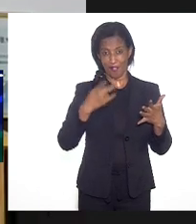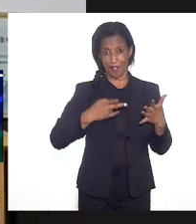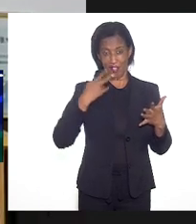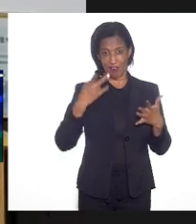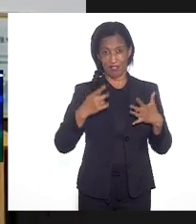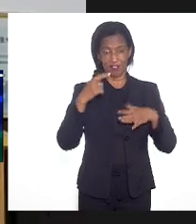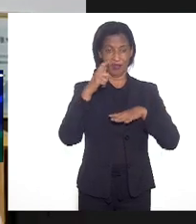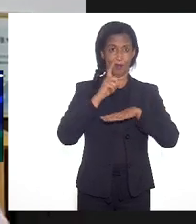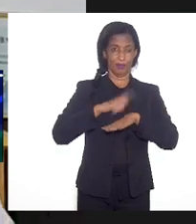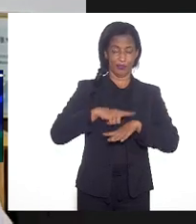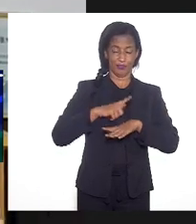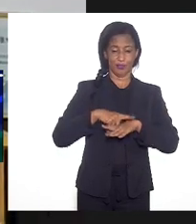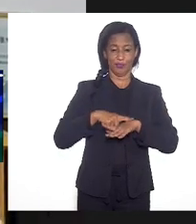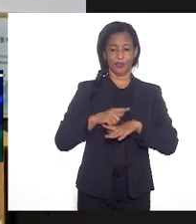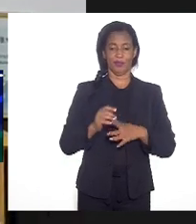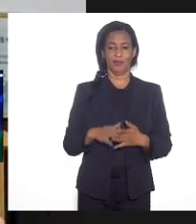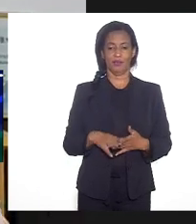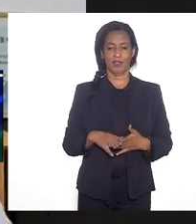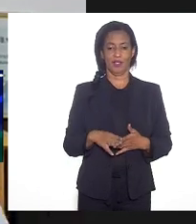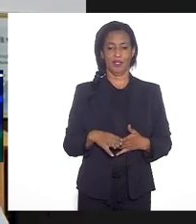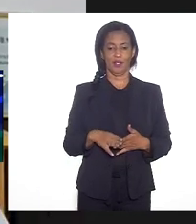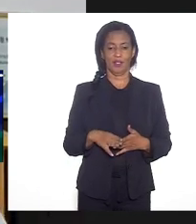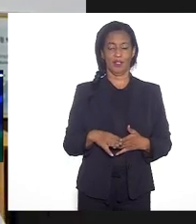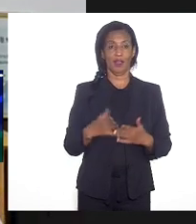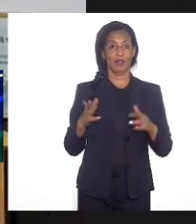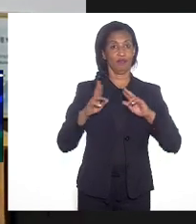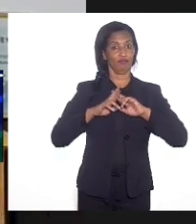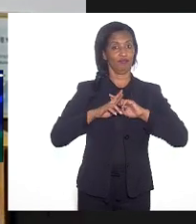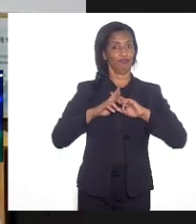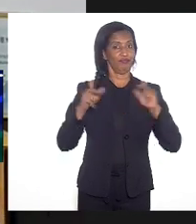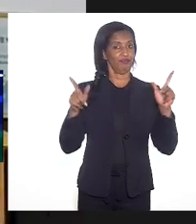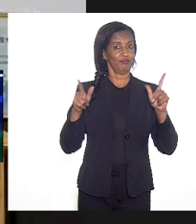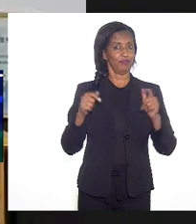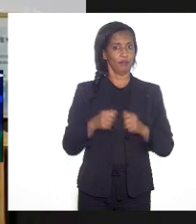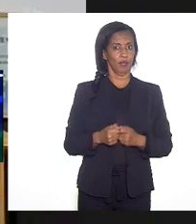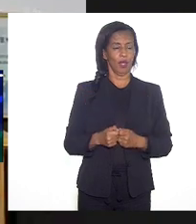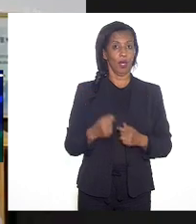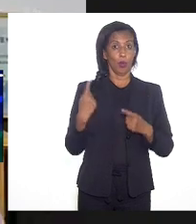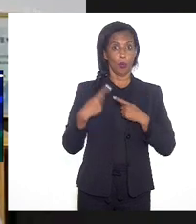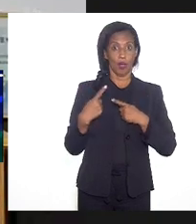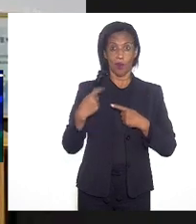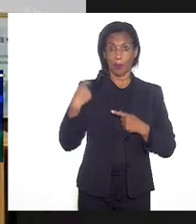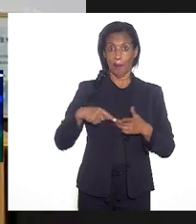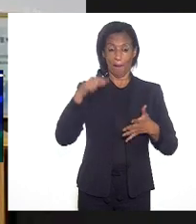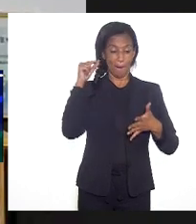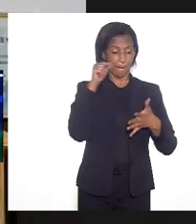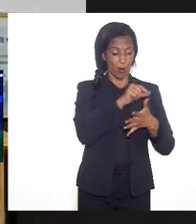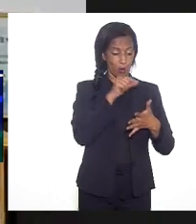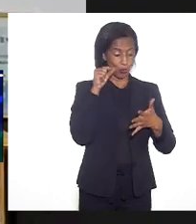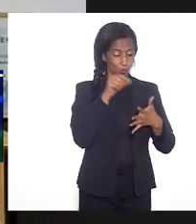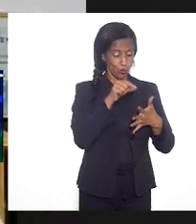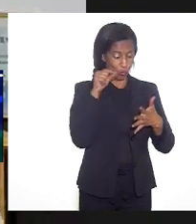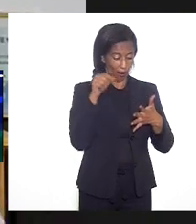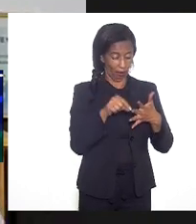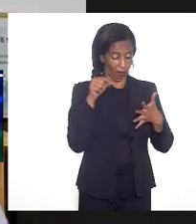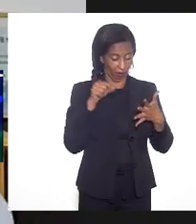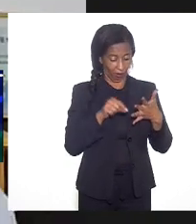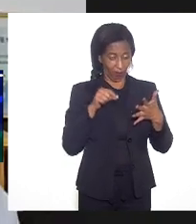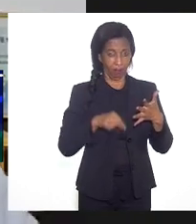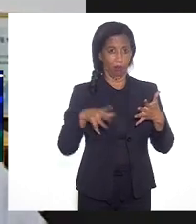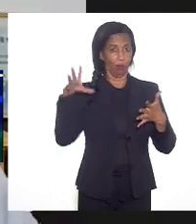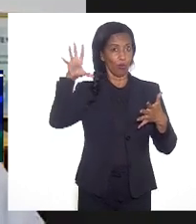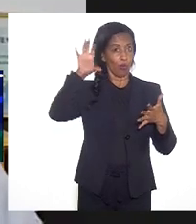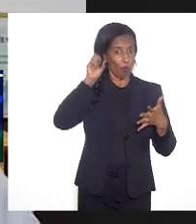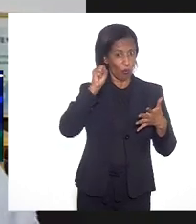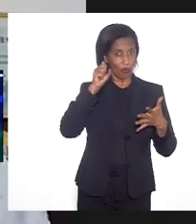momento ela vai ser um pouco diferente, porque eu tive que pontuar algumas coisas que eu ouvi. E que,